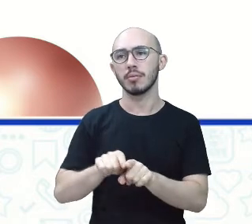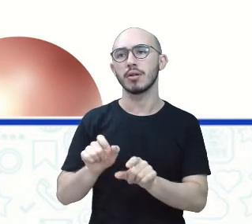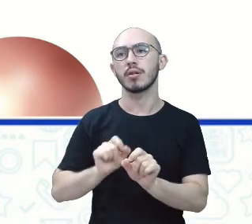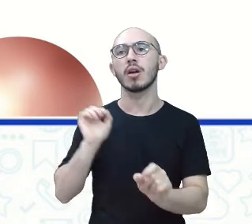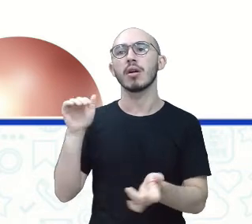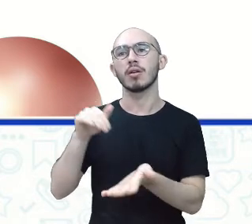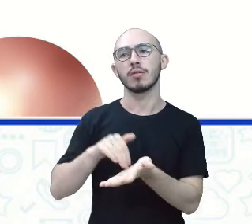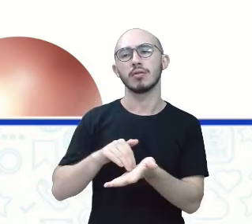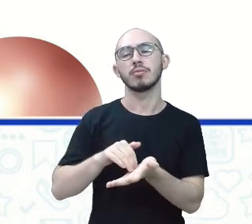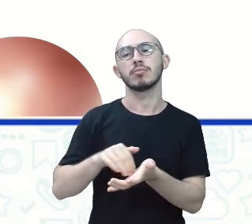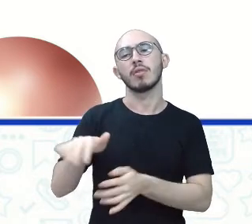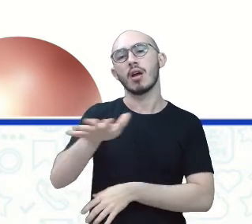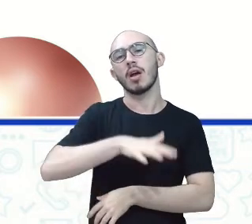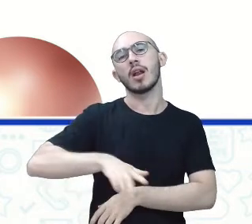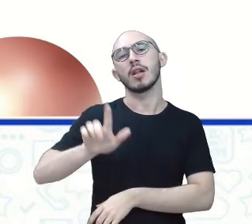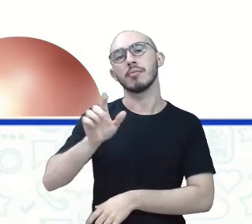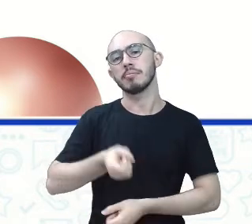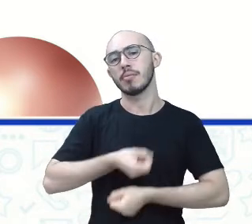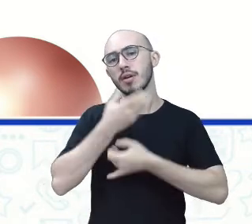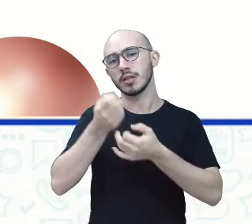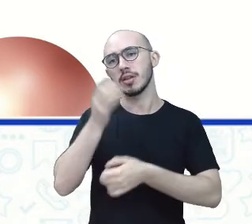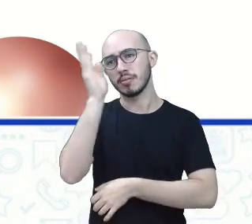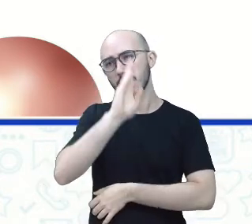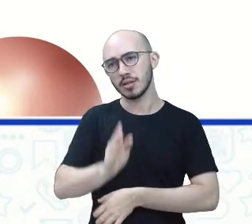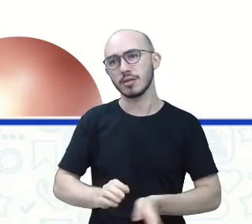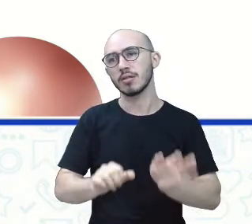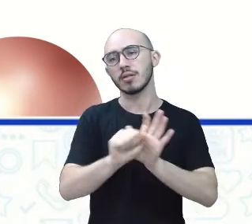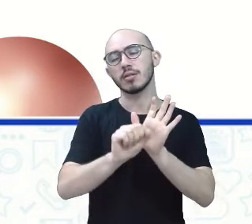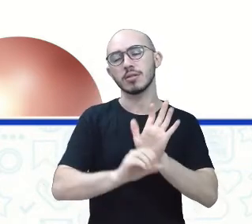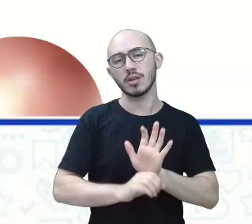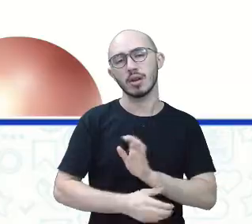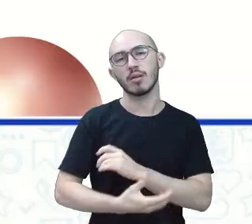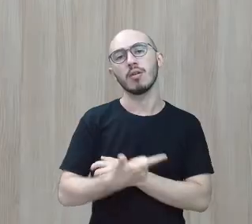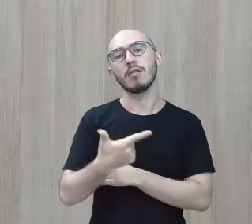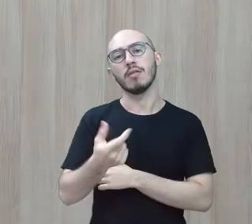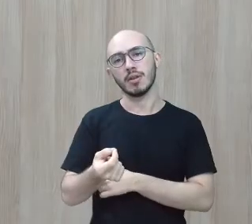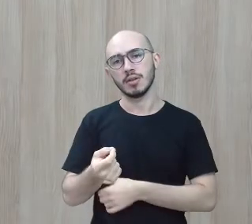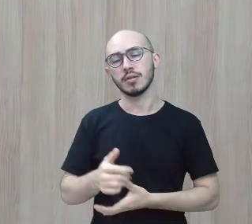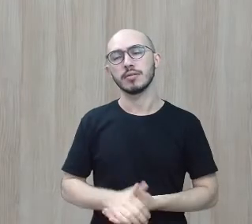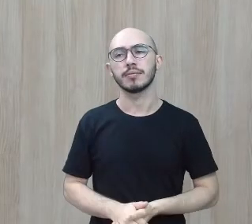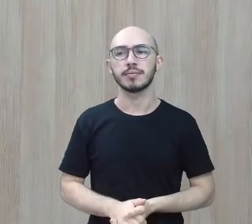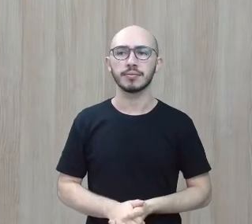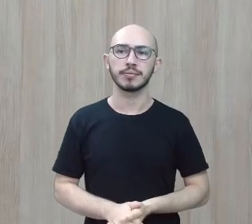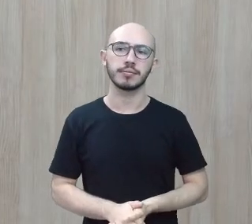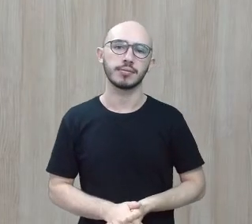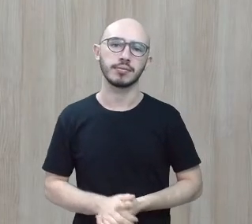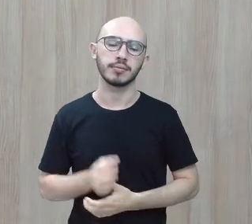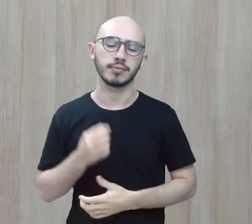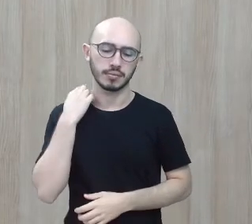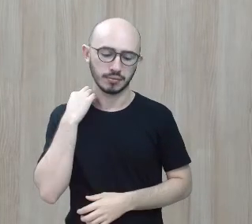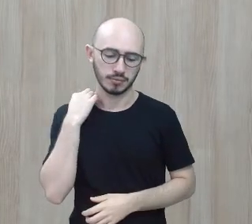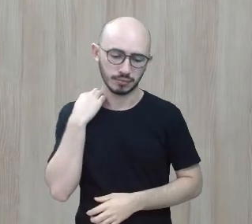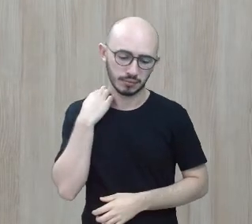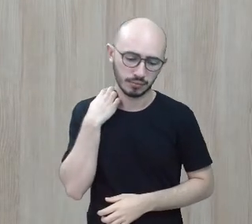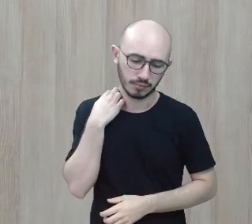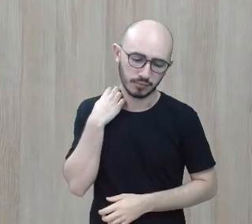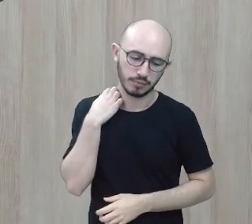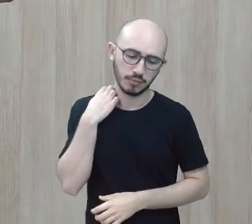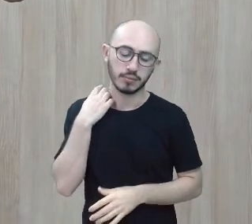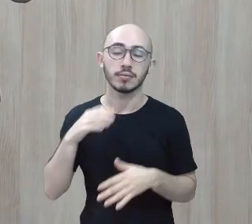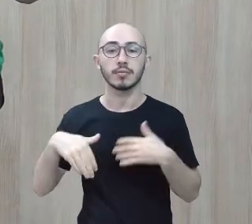da poesia brasileira no século XX. Então, quando Carlos